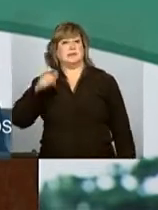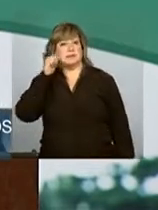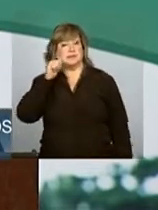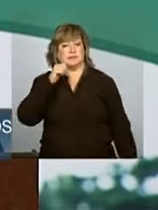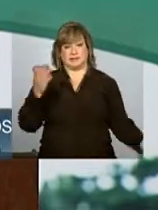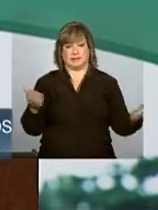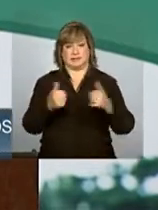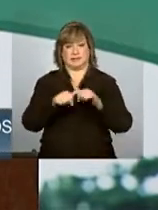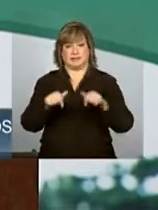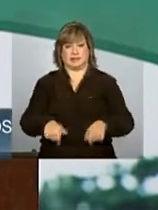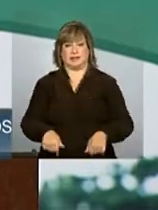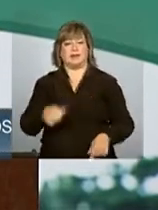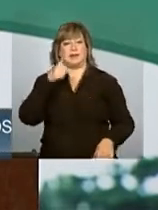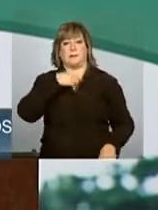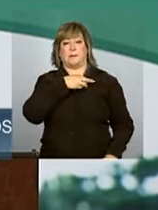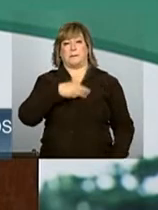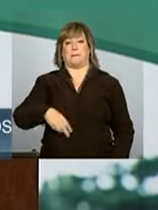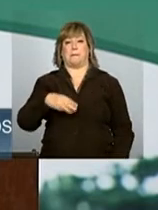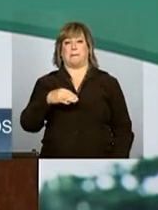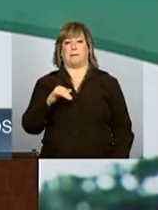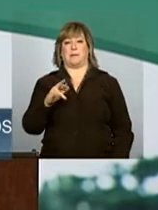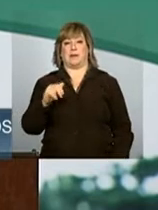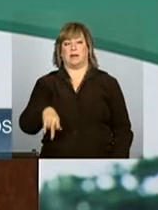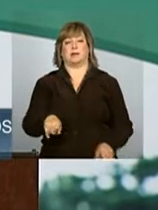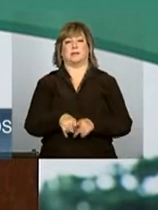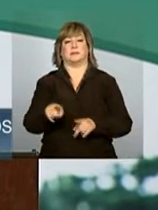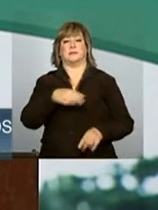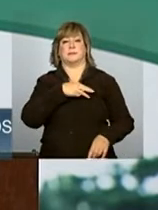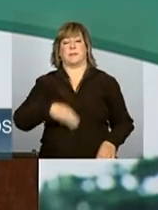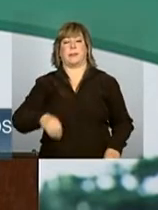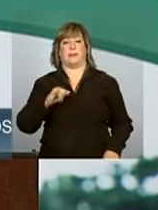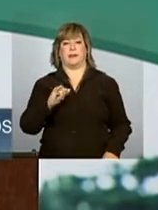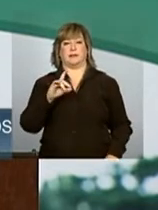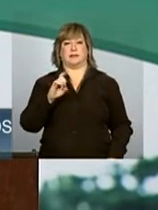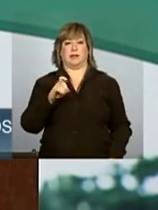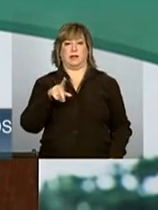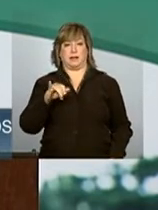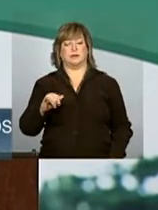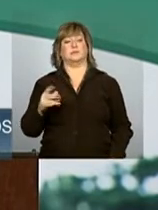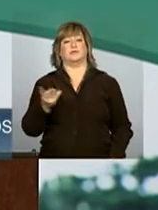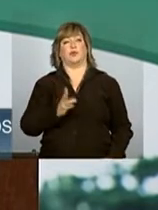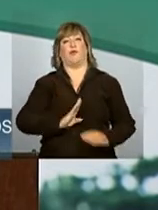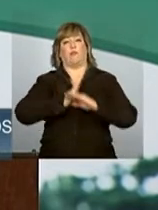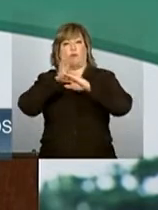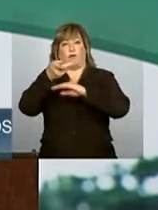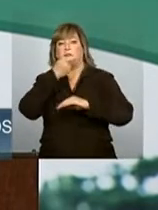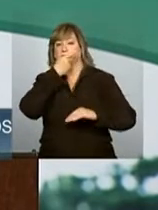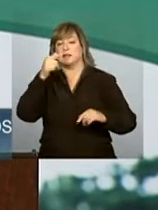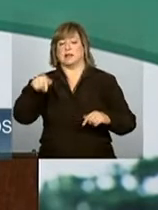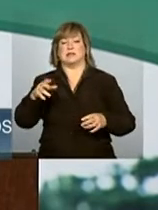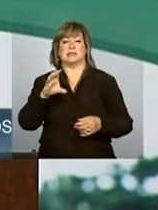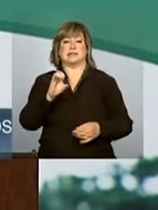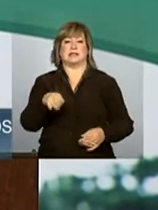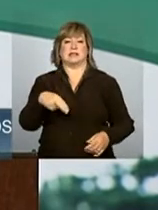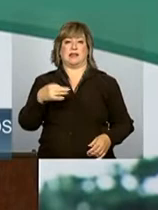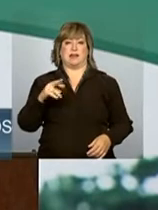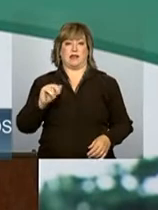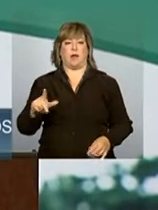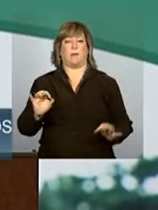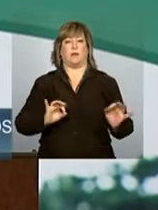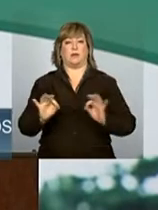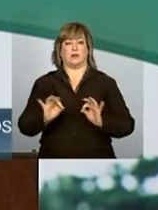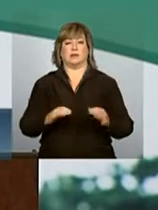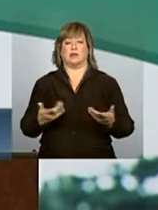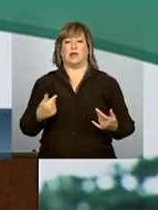visitaram, né, a ministra Miriam Belchior, a ministra Ideli Salvatti, visitaram essa central de projetos.